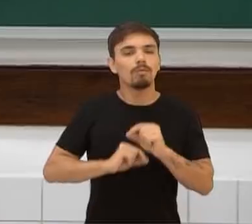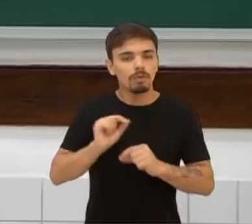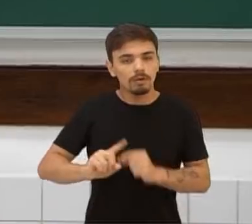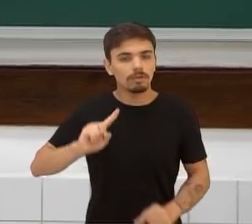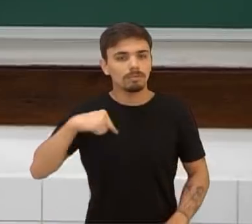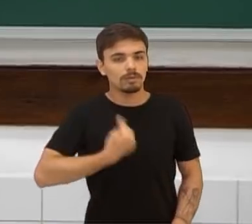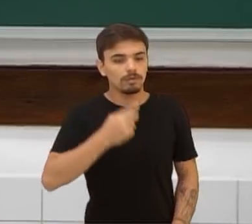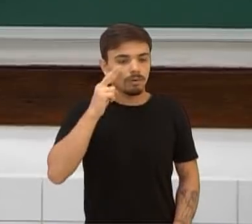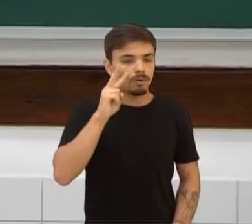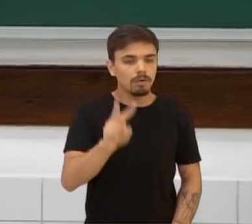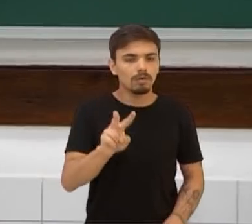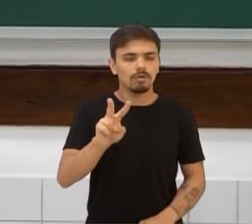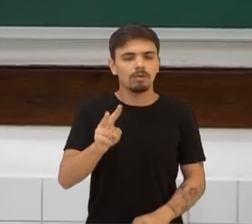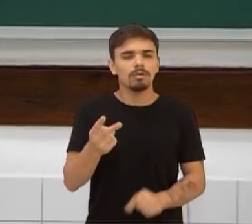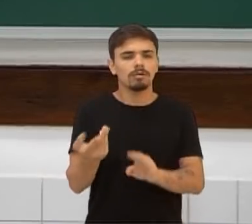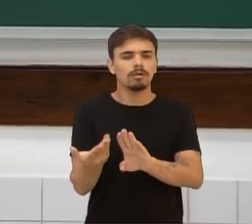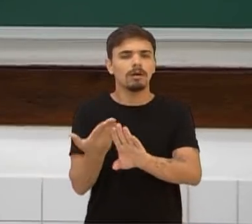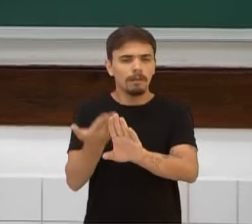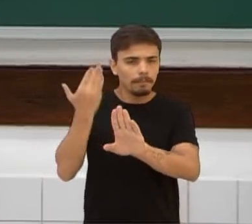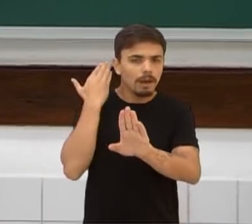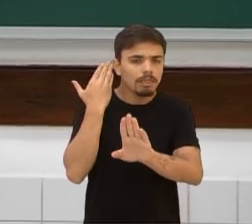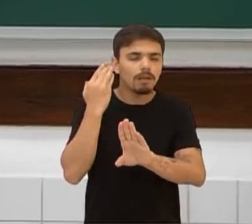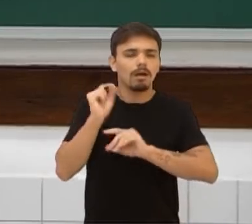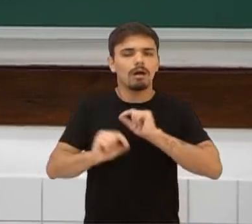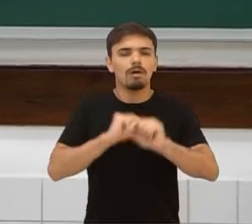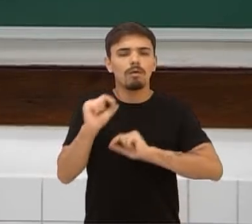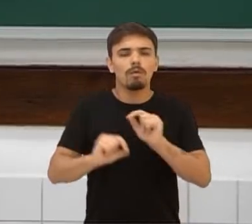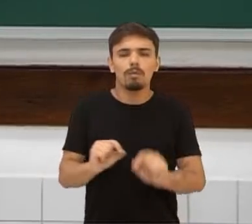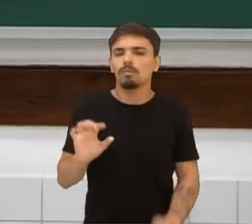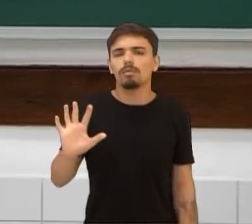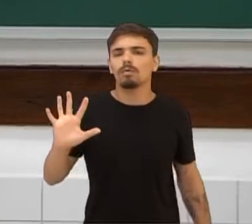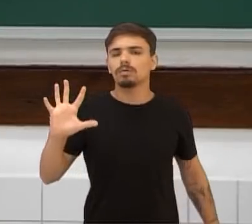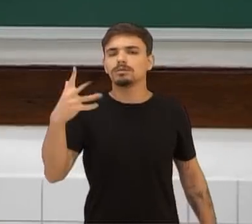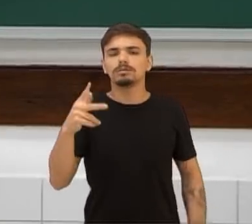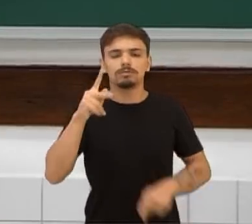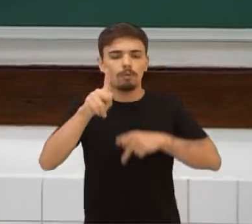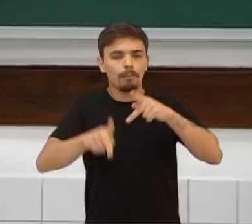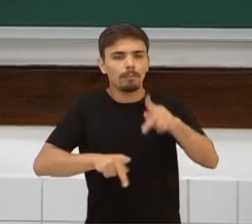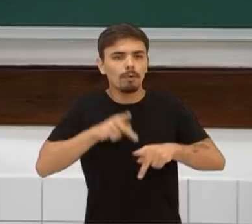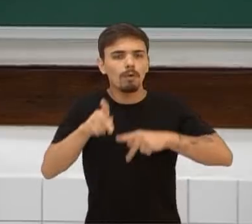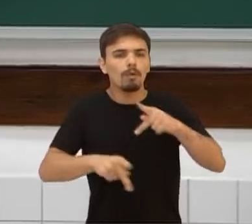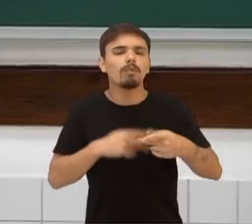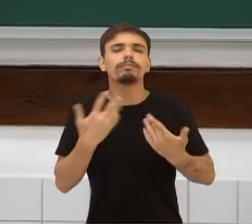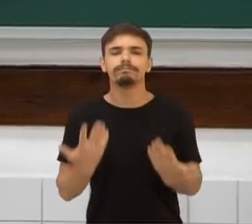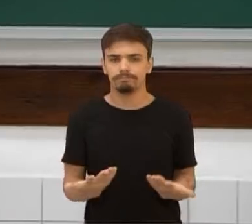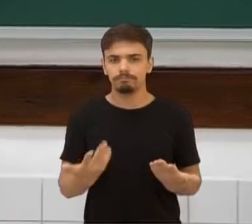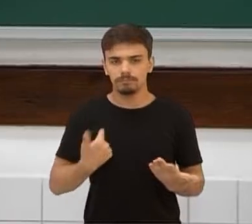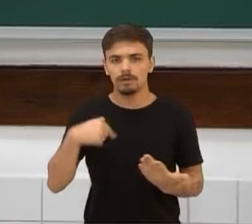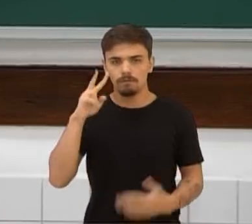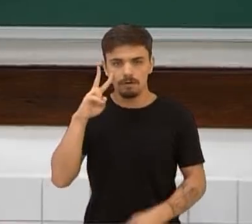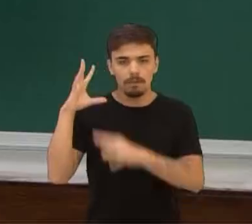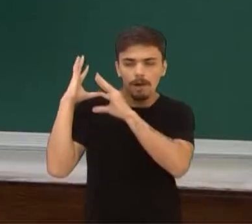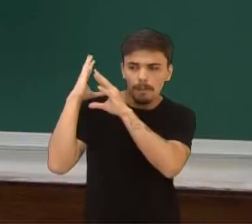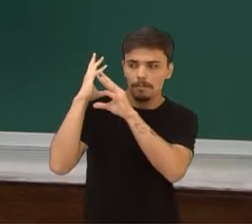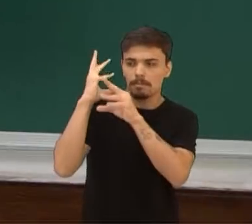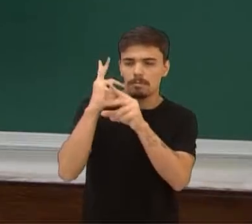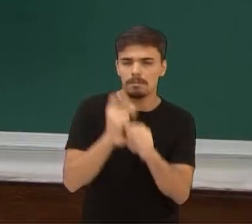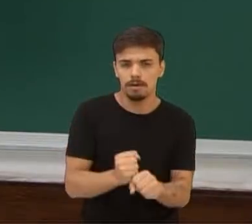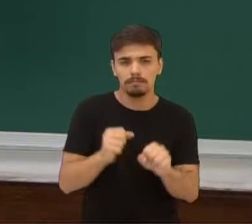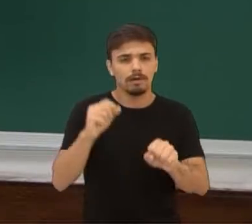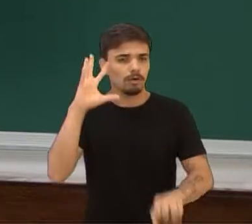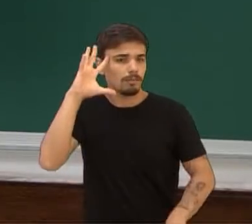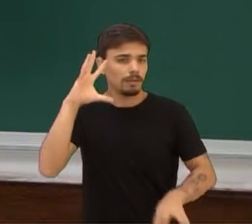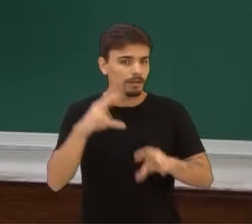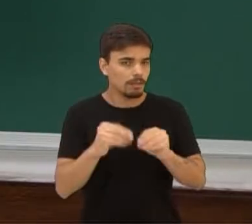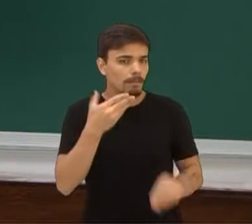que olhar para trás e ver o que aconteceu com esse povo. Vamos dar uma retrospectiva para a gente tentar